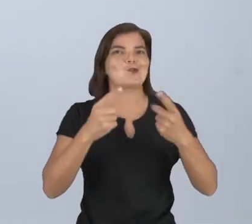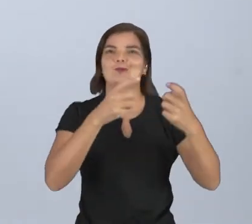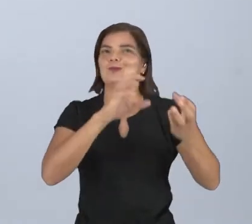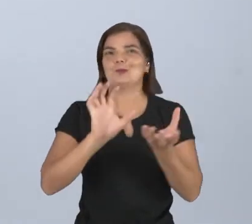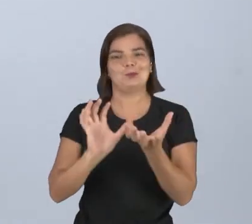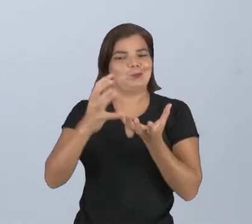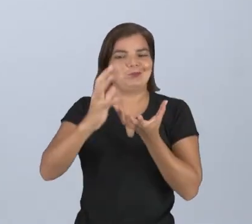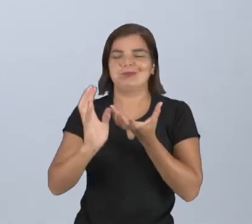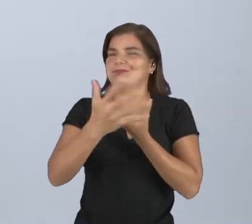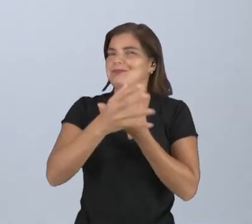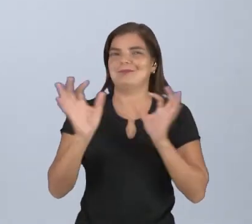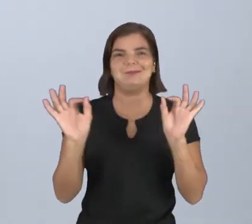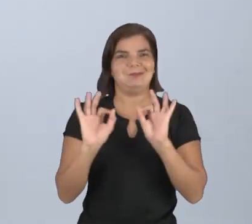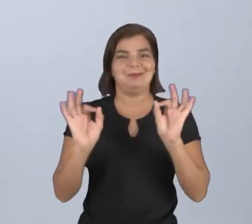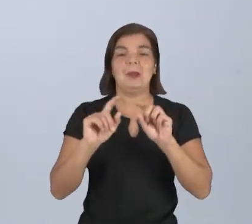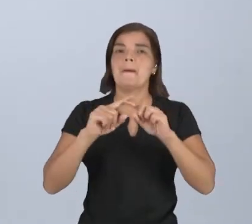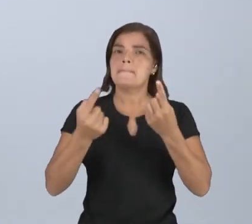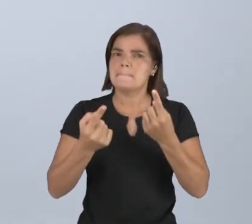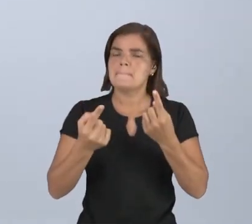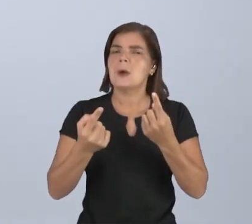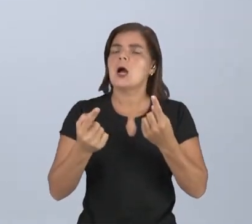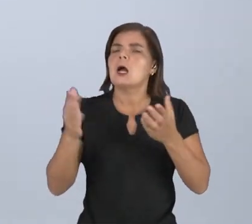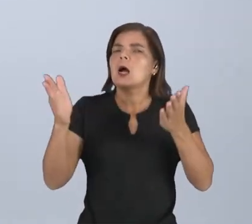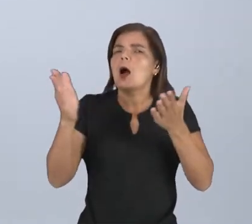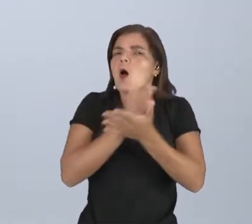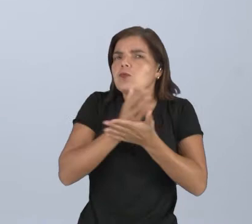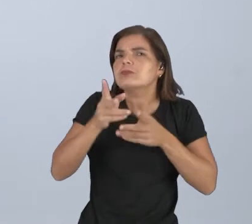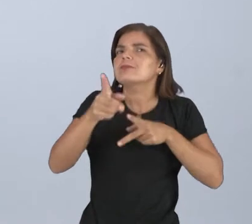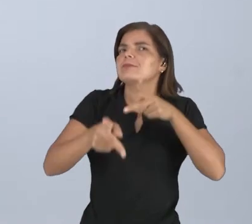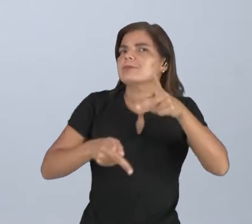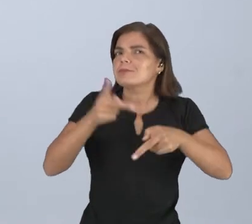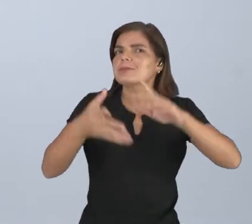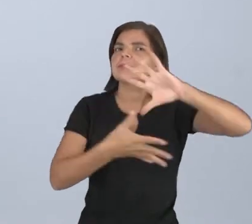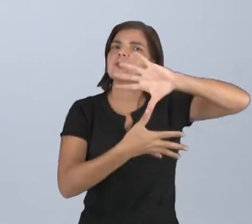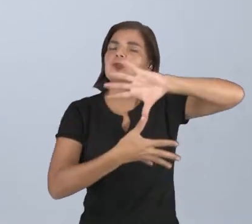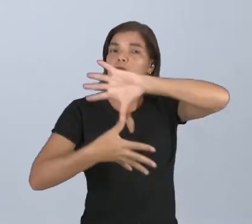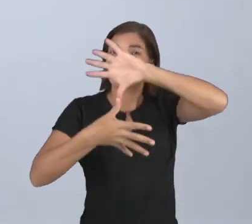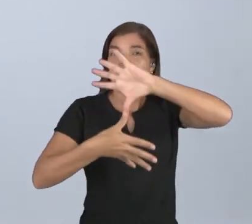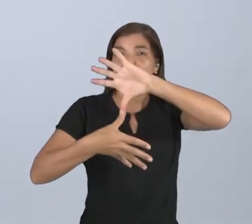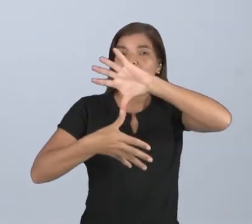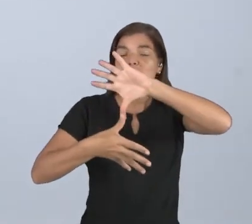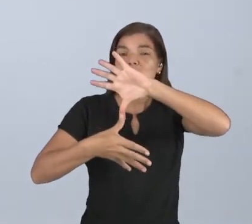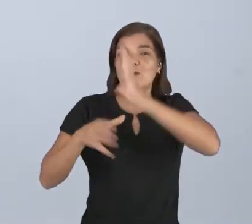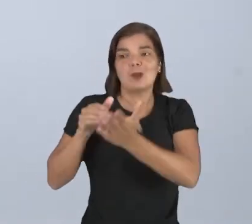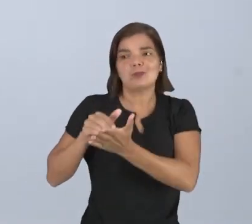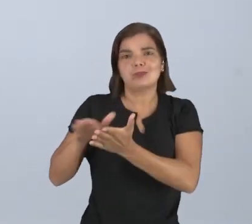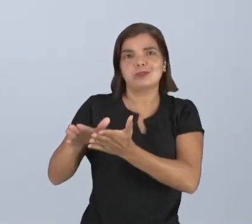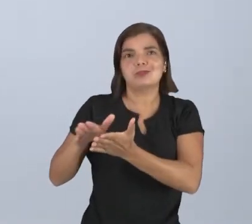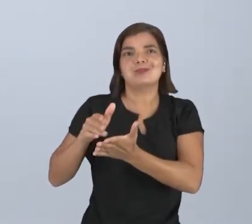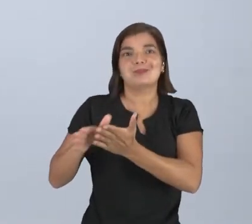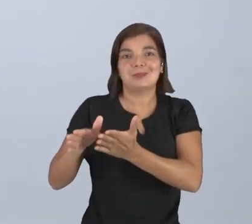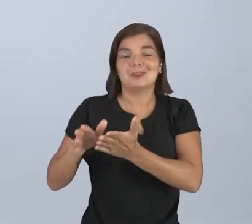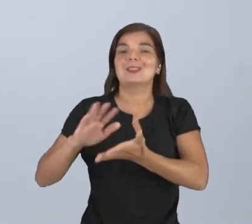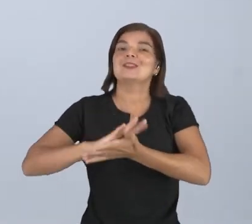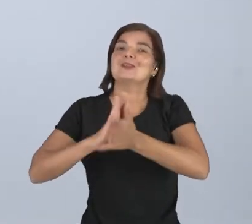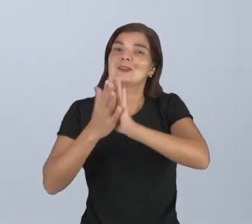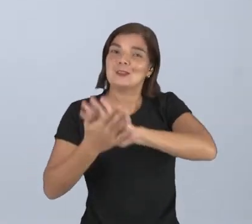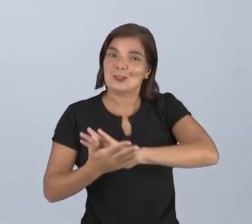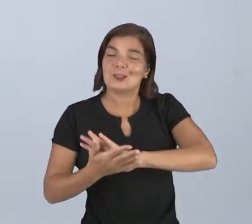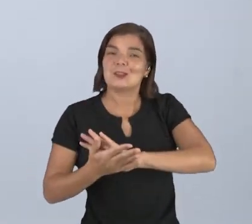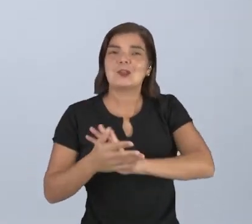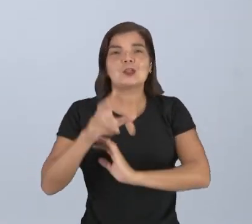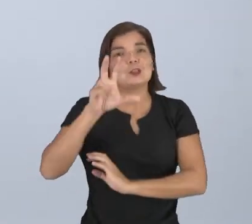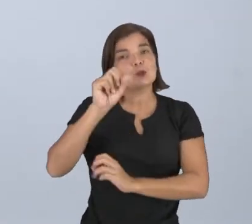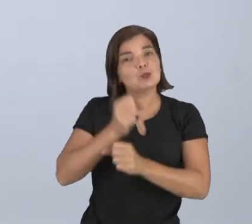o continente. Grande parcela da população da América foi dizimada em um curto período, né? Como eu disse para vocês,